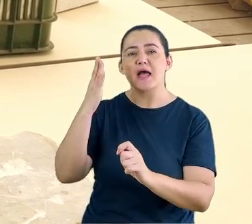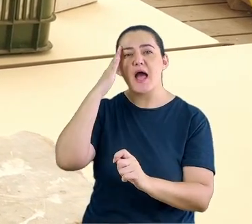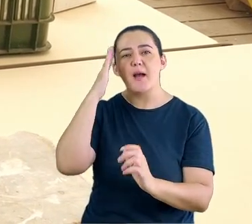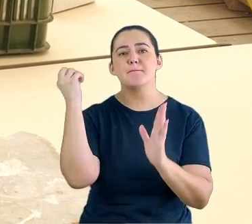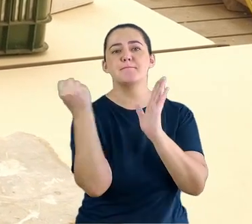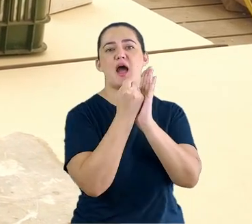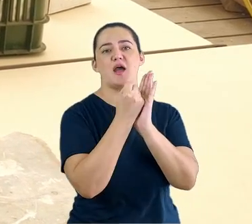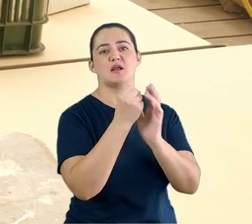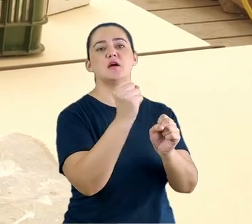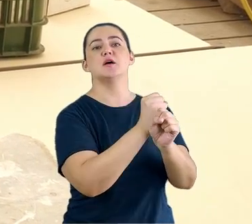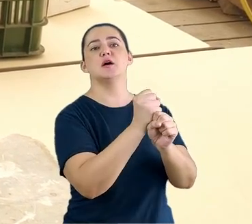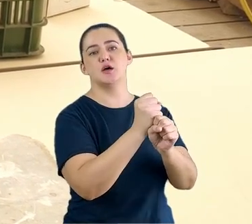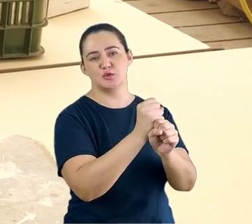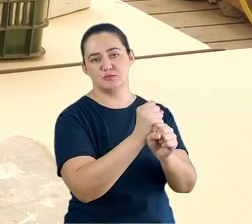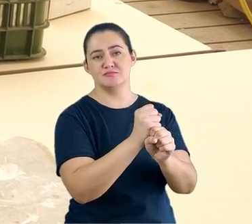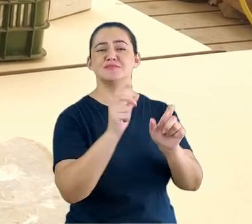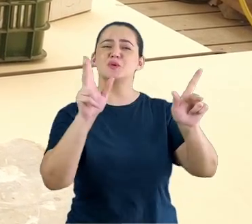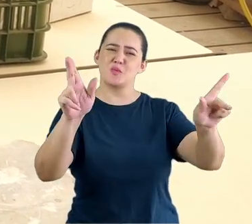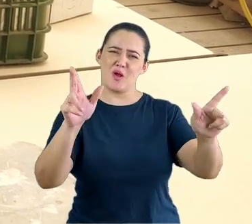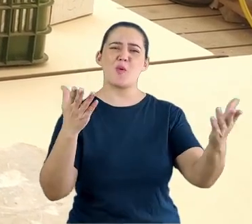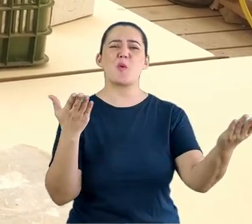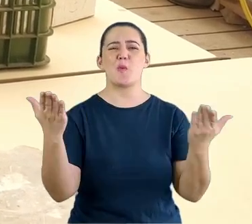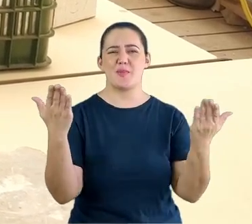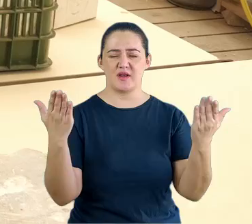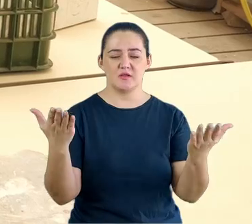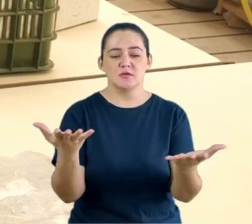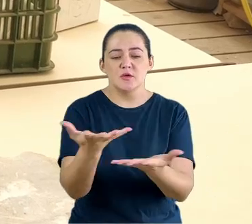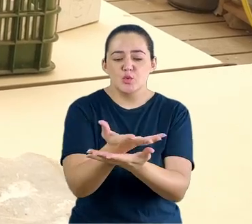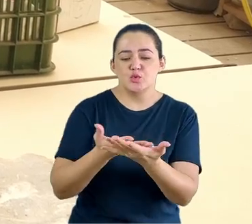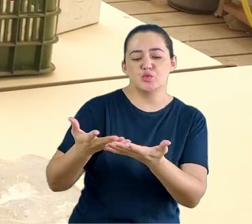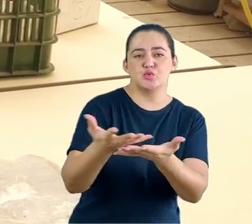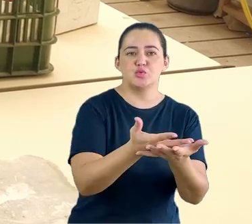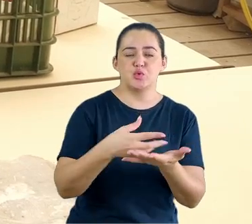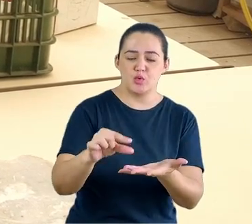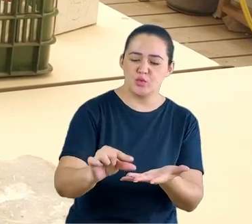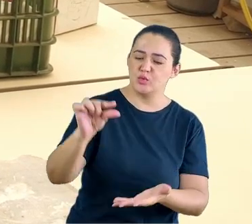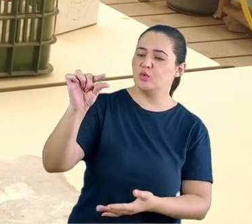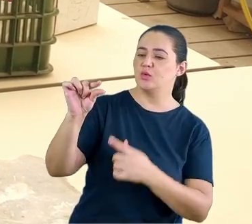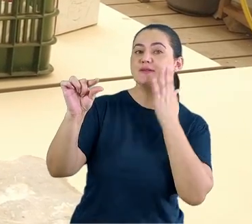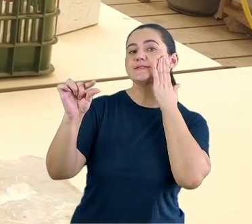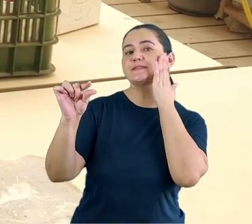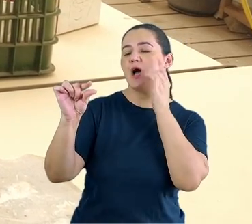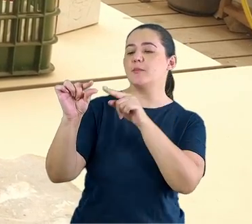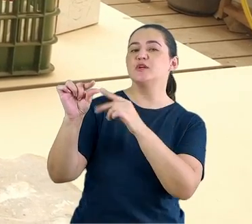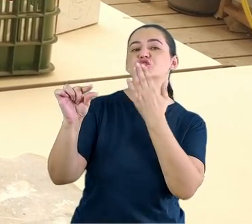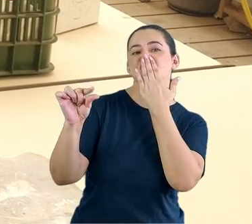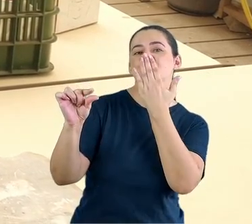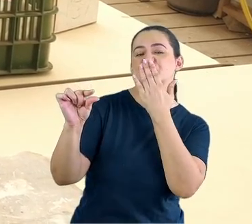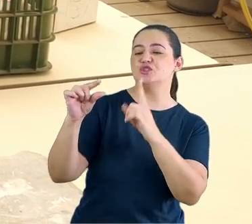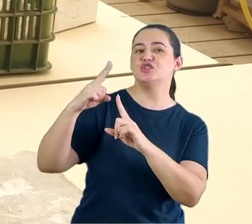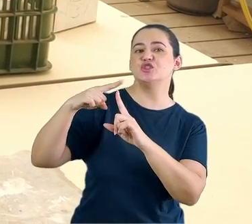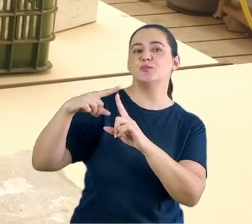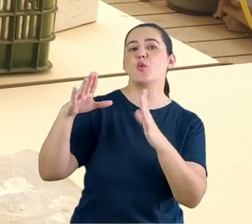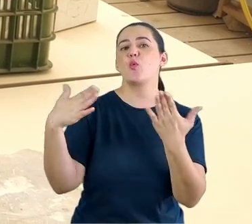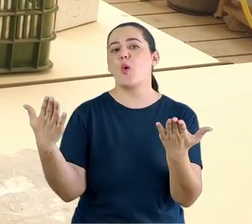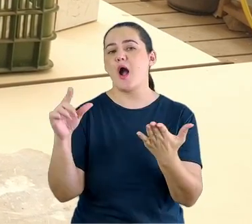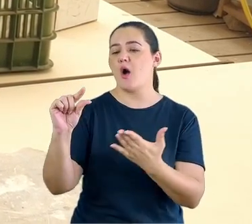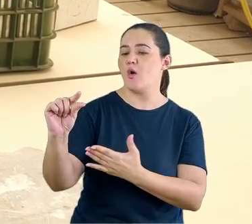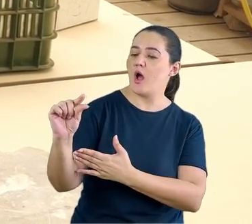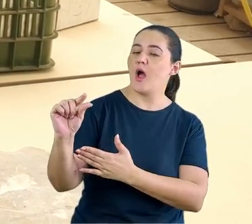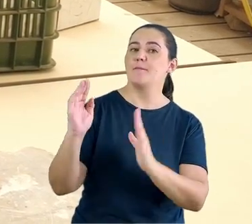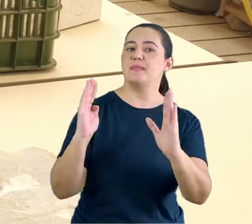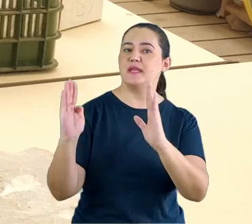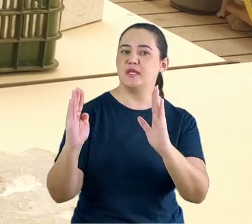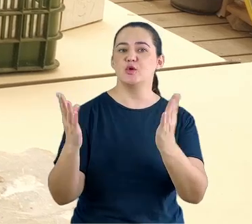modelo de fabricação. Também nós podemos, pelo modelo de algumas cerâmicas, dizer se aquele pote é romano, se ele é helenístico, se